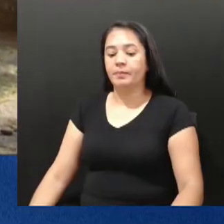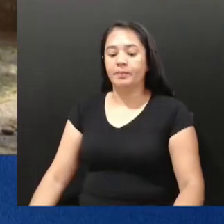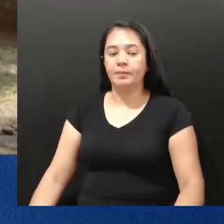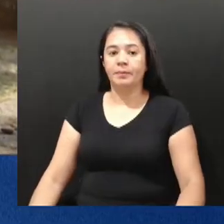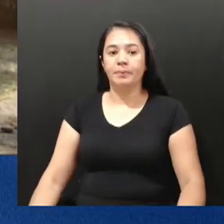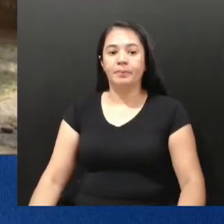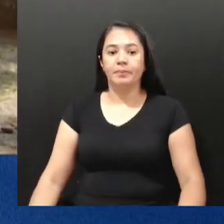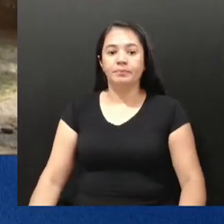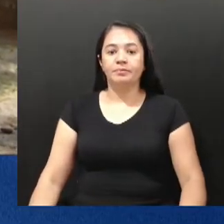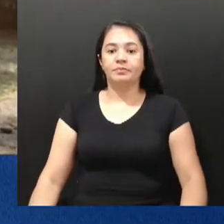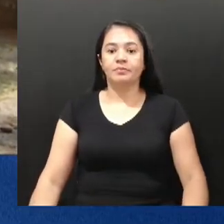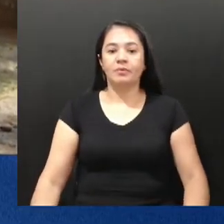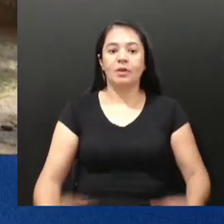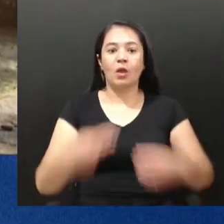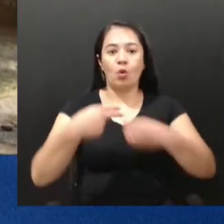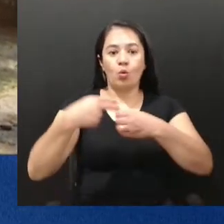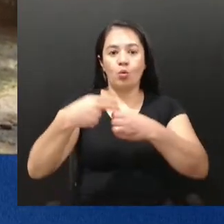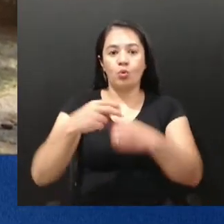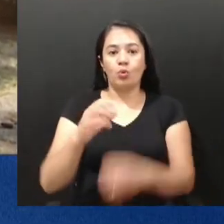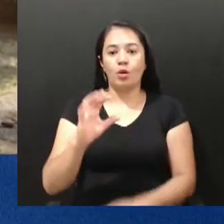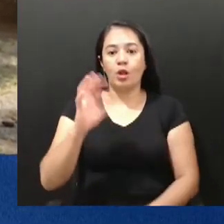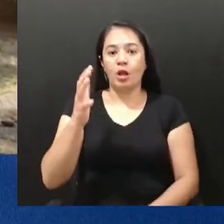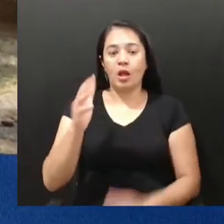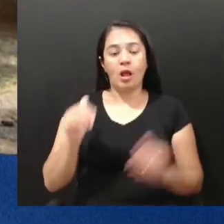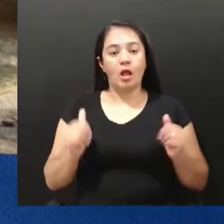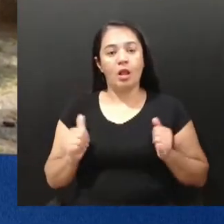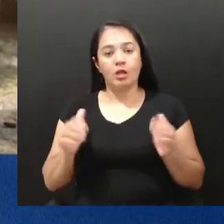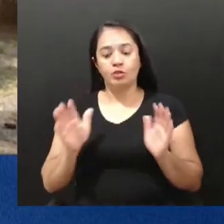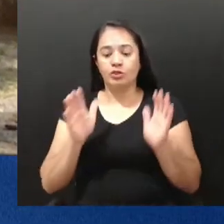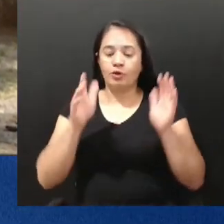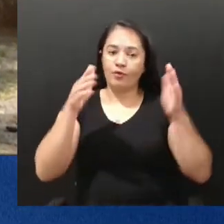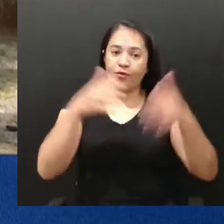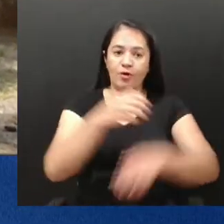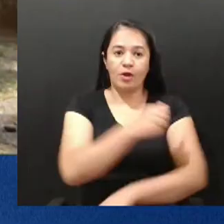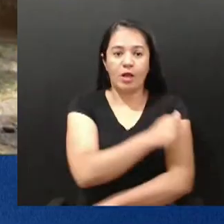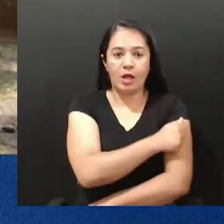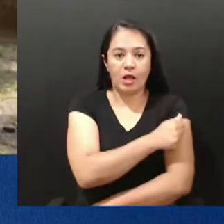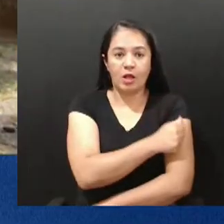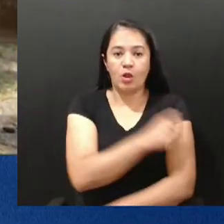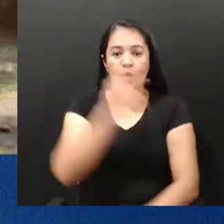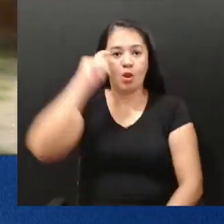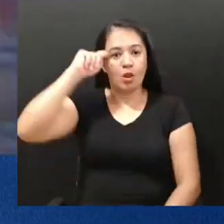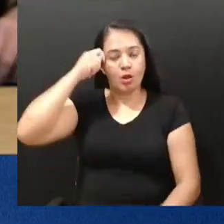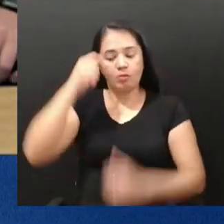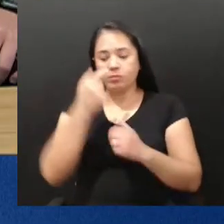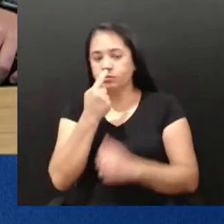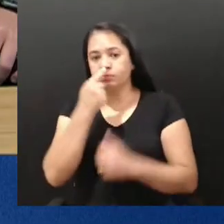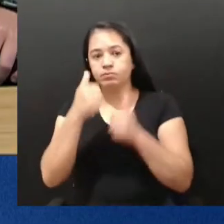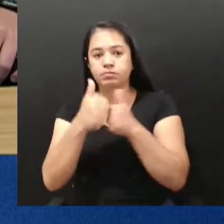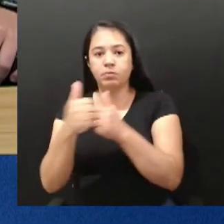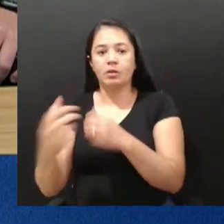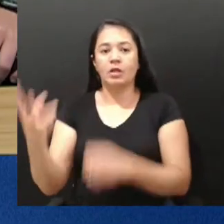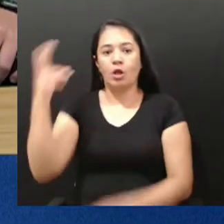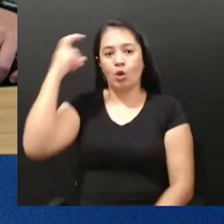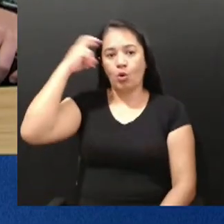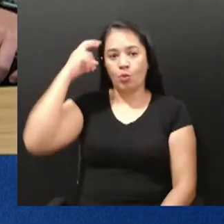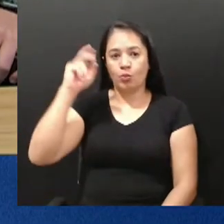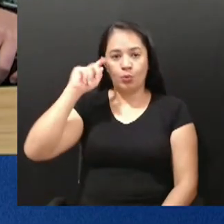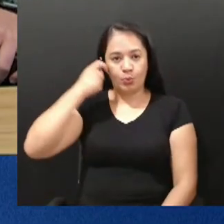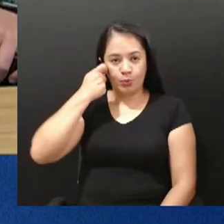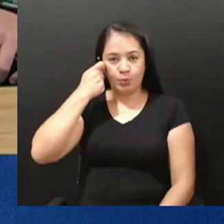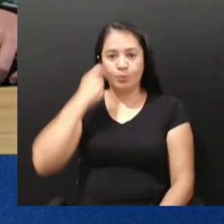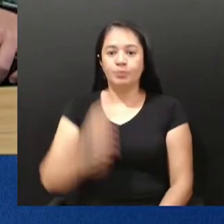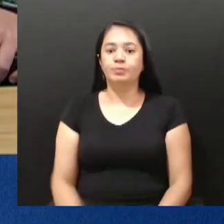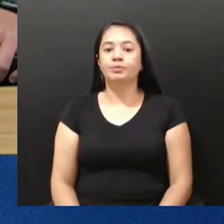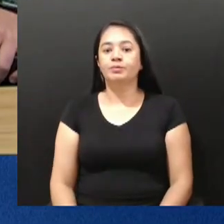Unicamp realiza ações voltadas a estudantes negros a fim de aproximá-los da cultura negra. Na ponta do lápis de hoje